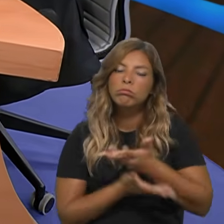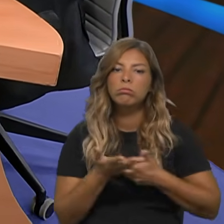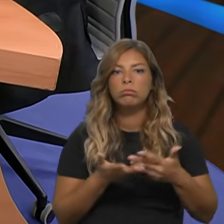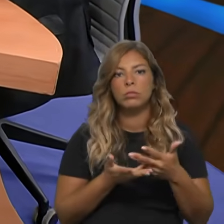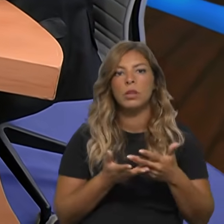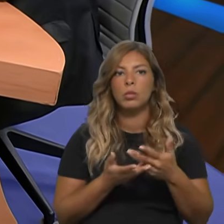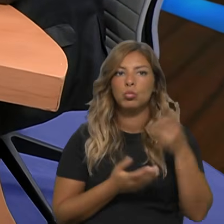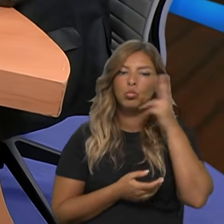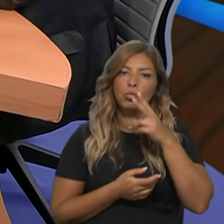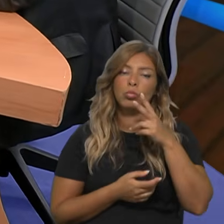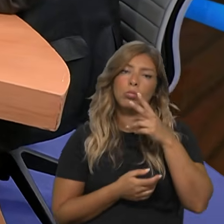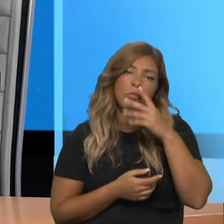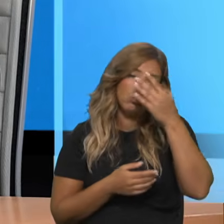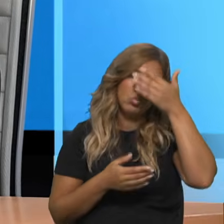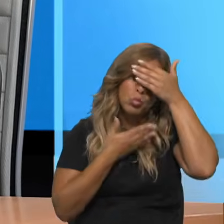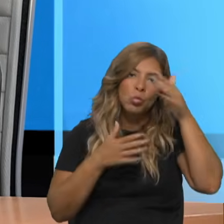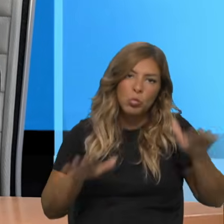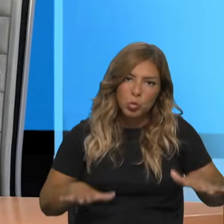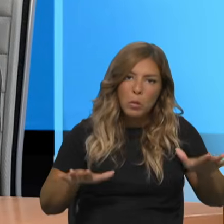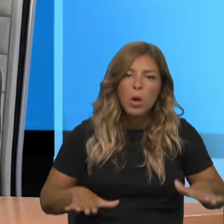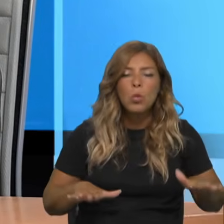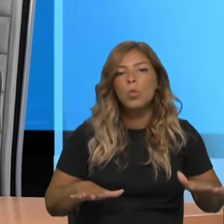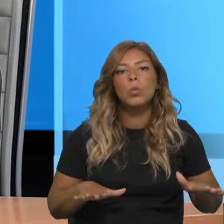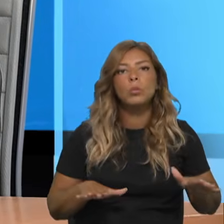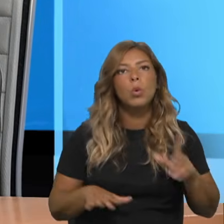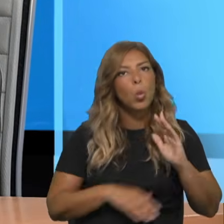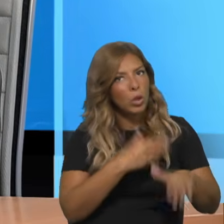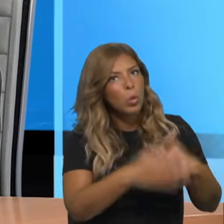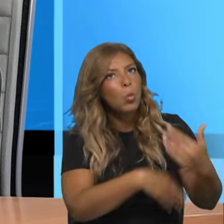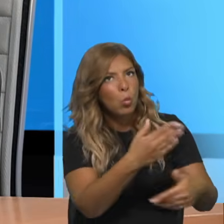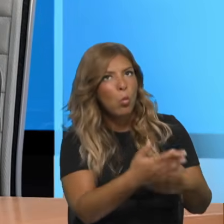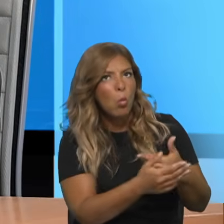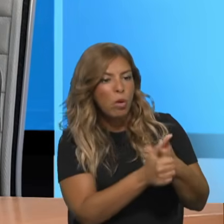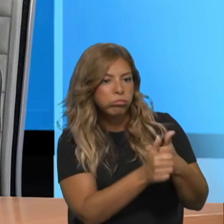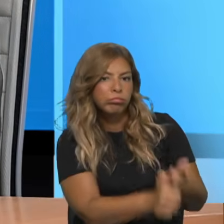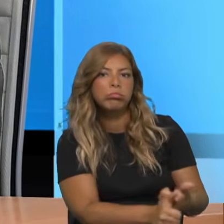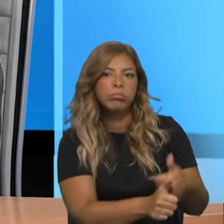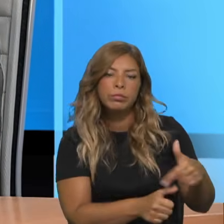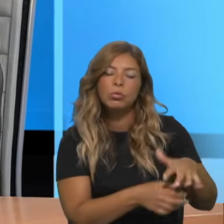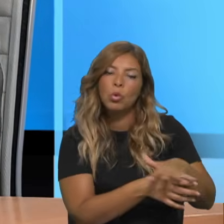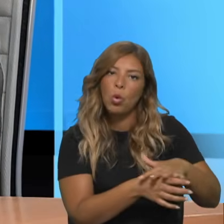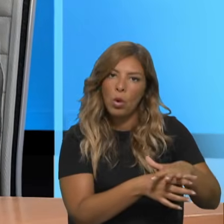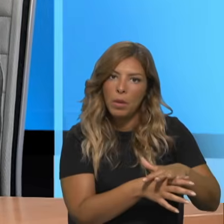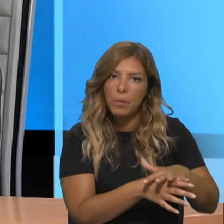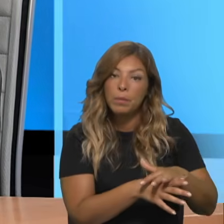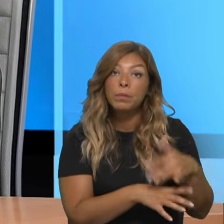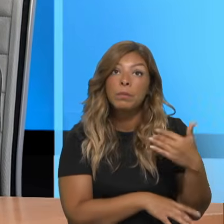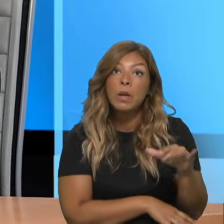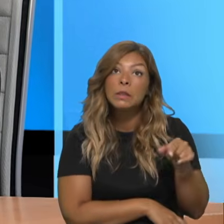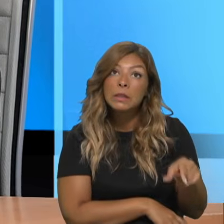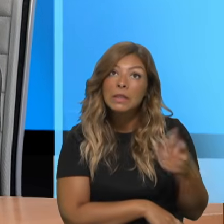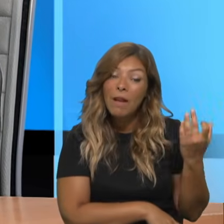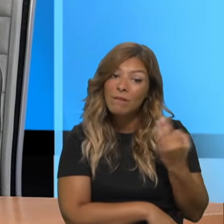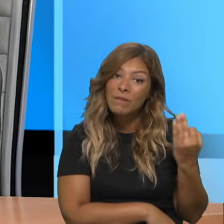muçulmanos. E continua a existir em relação à maior parte dos muçulmanos da região. Mas, de facto, há